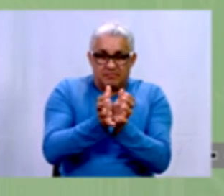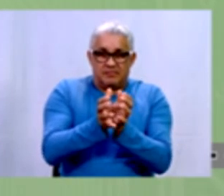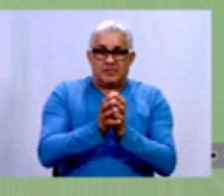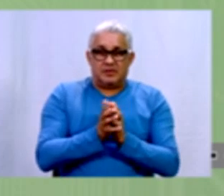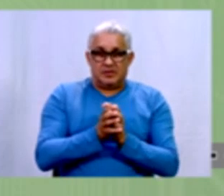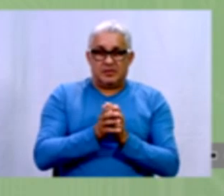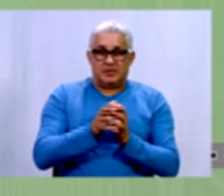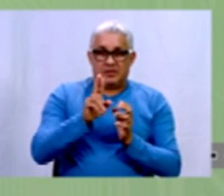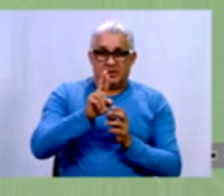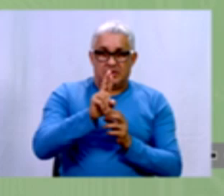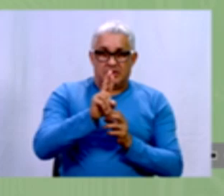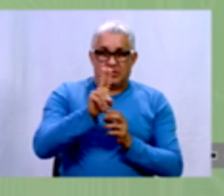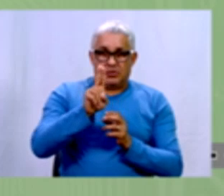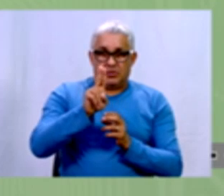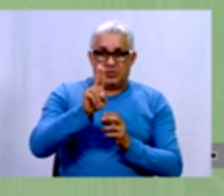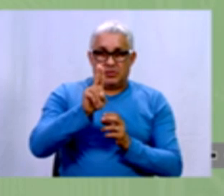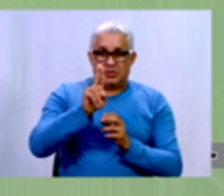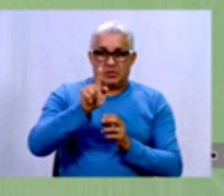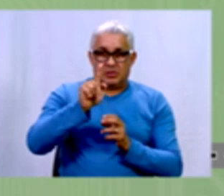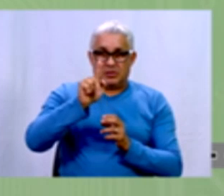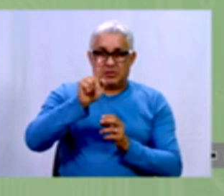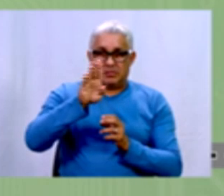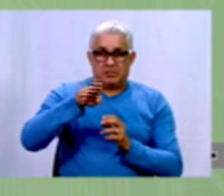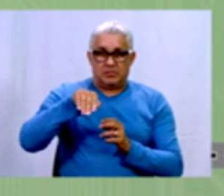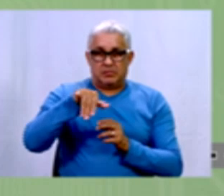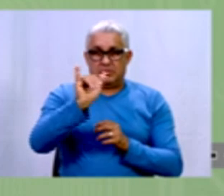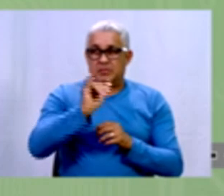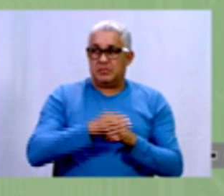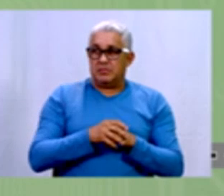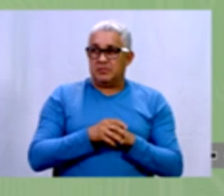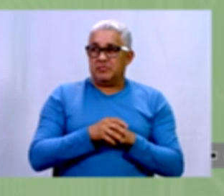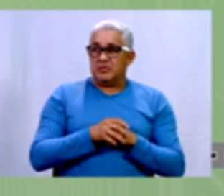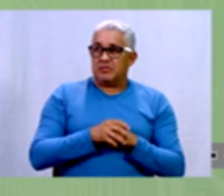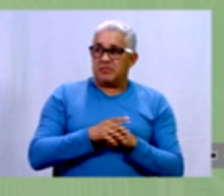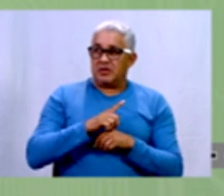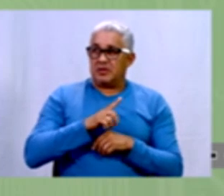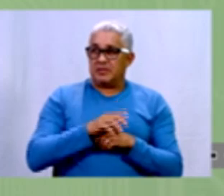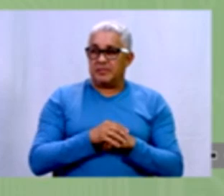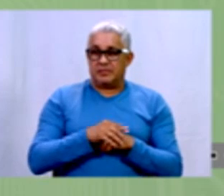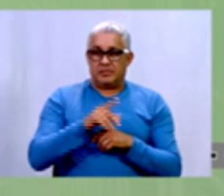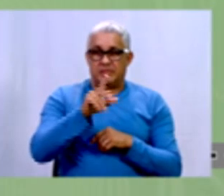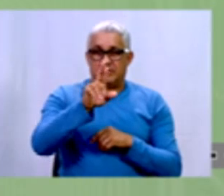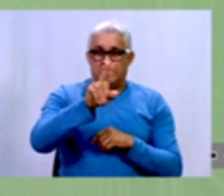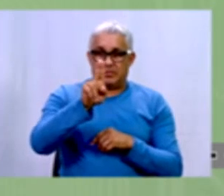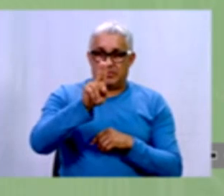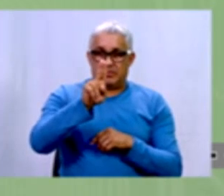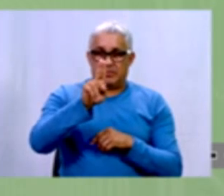jogo rugby, né, que os jogadores do rugby praticam.